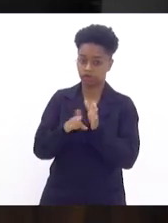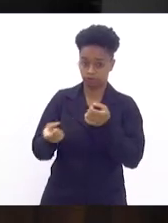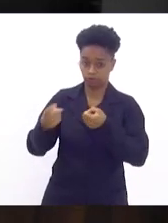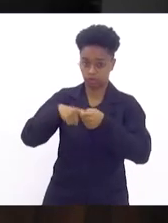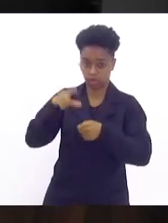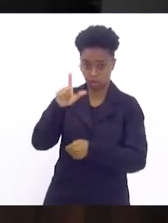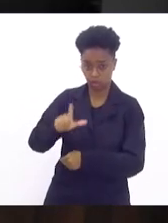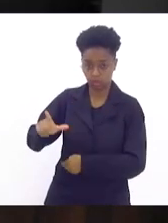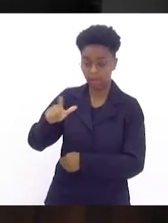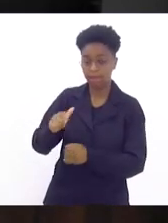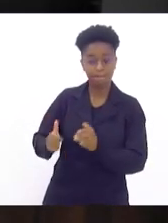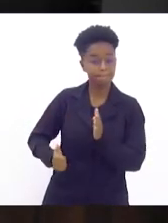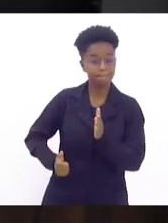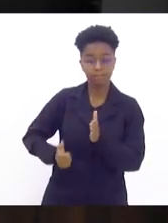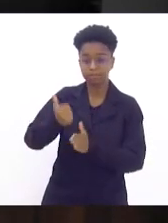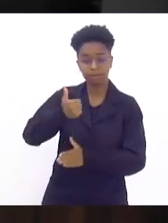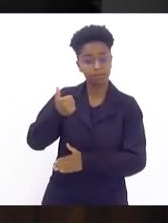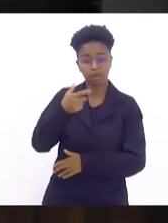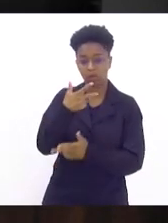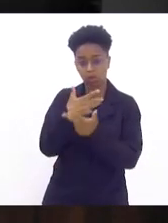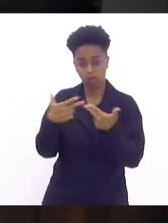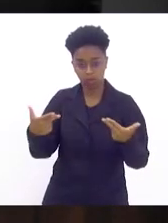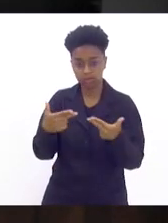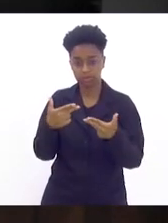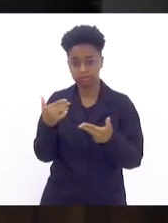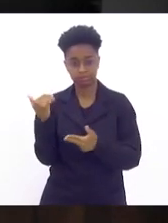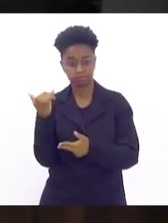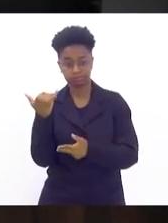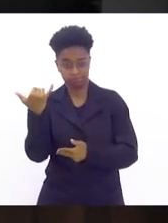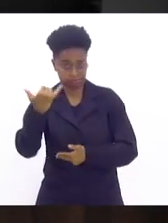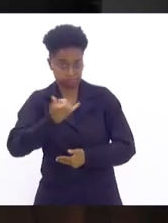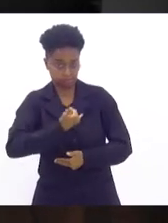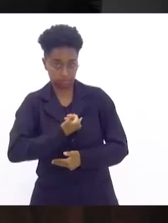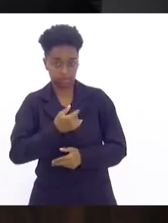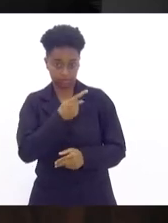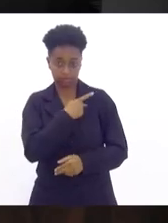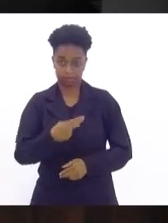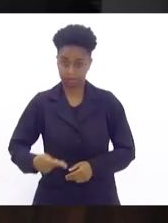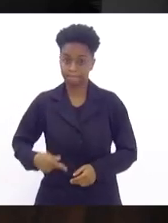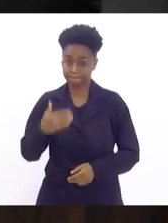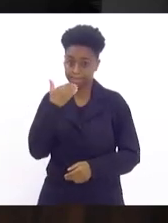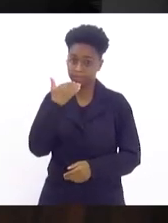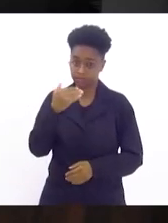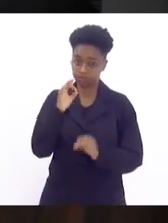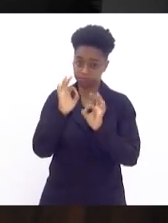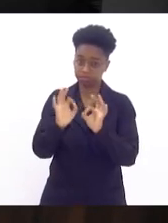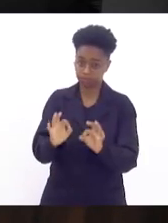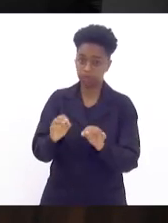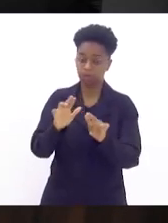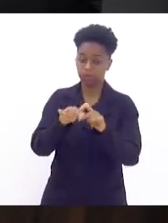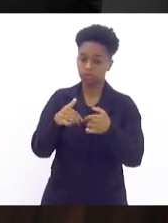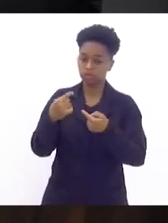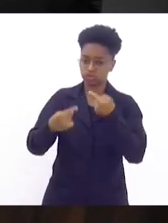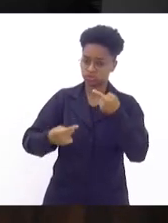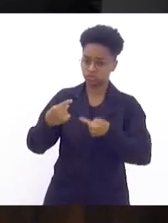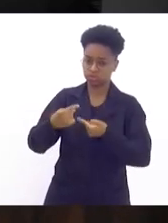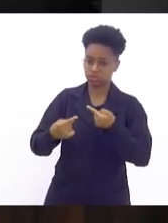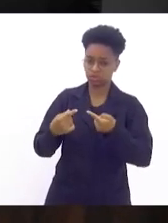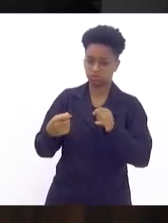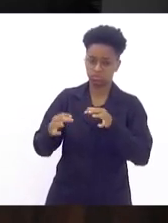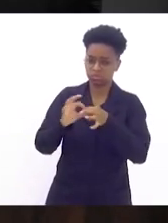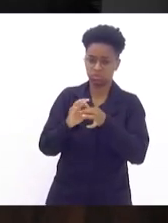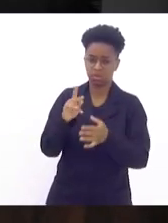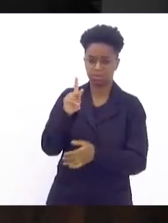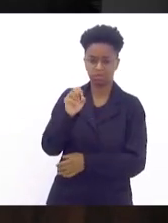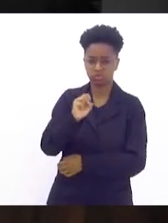a primeira coisa que ele passou lá na presidência para me pedir porque realmente em função acho de uma discussão com o pessoal aí